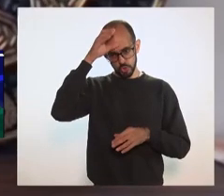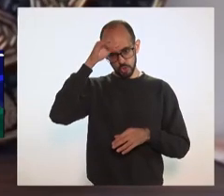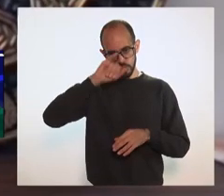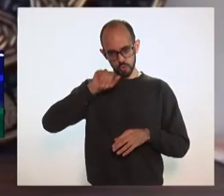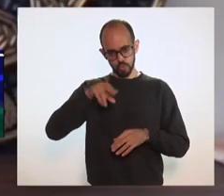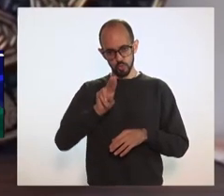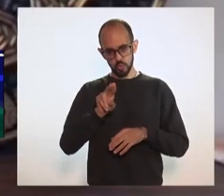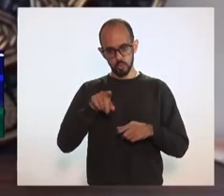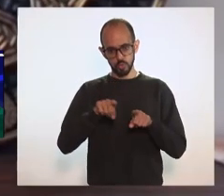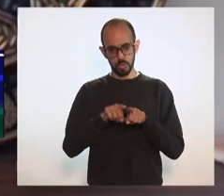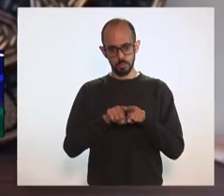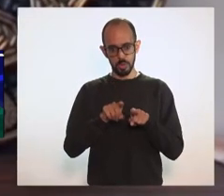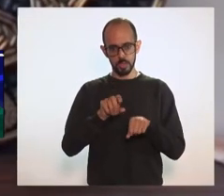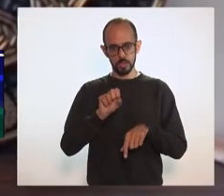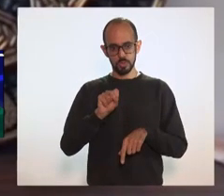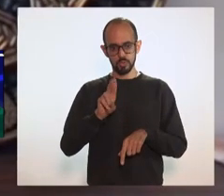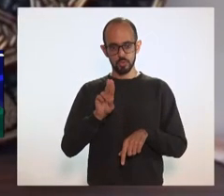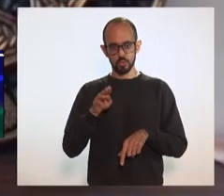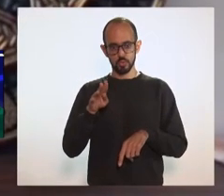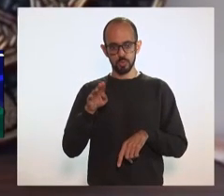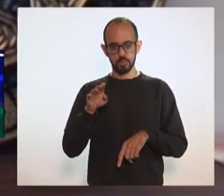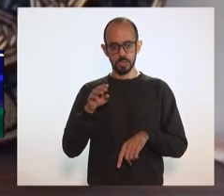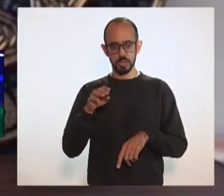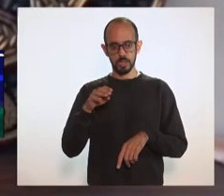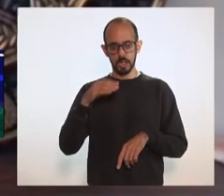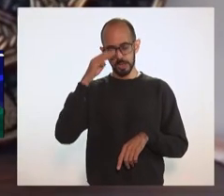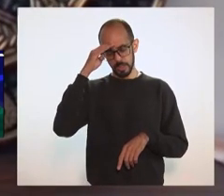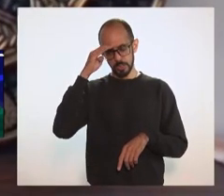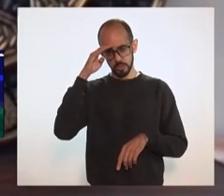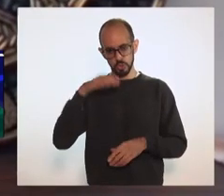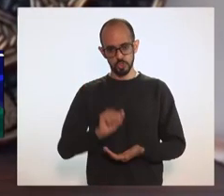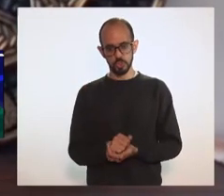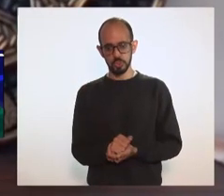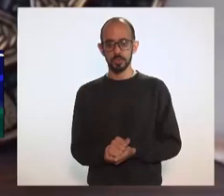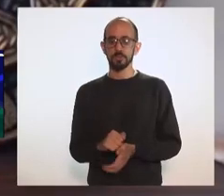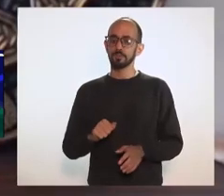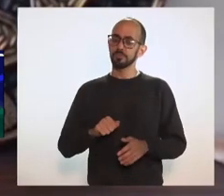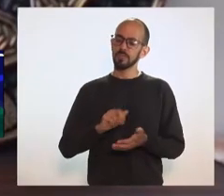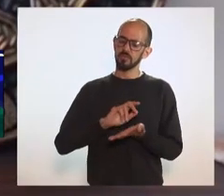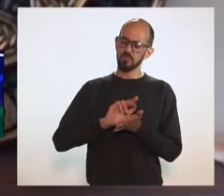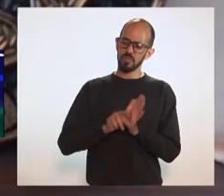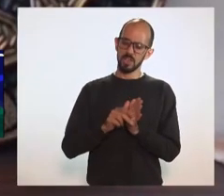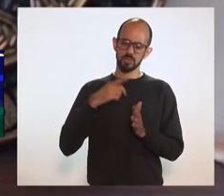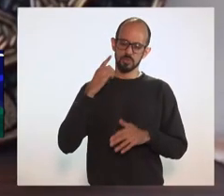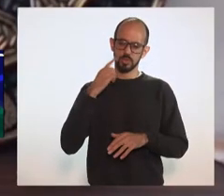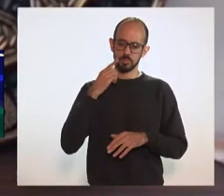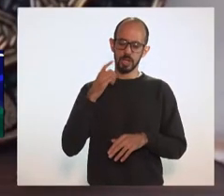Bernardo, deputado Márcio Canella, deputado Alexandre Freitas, enfim.